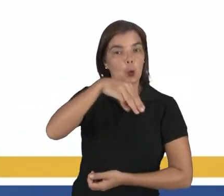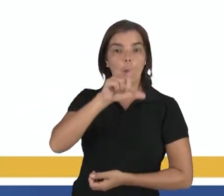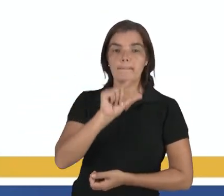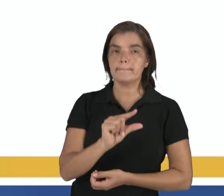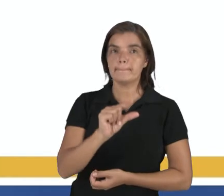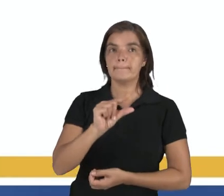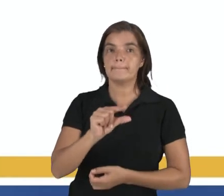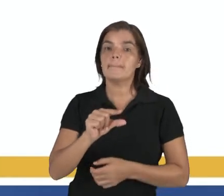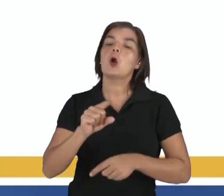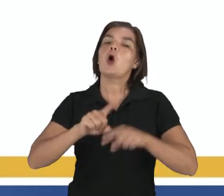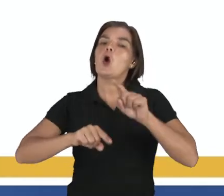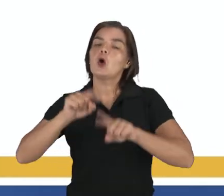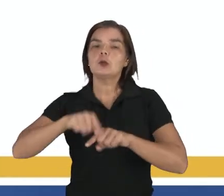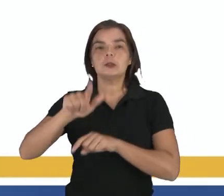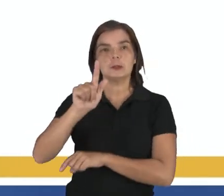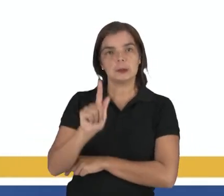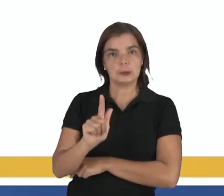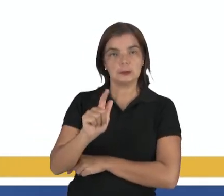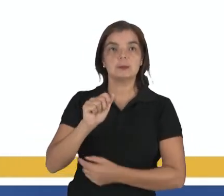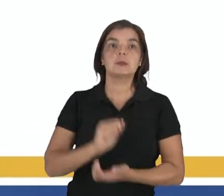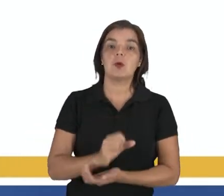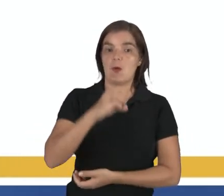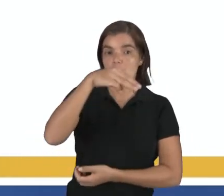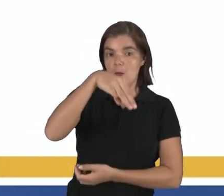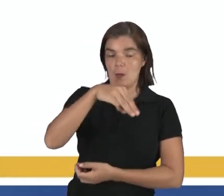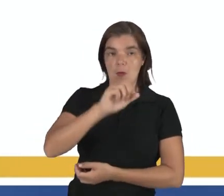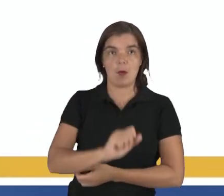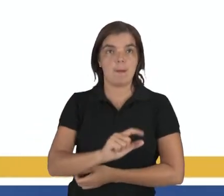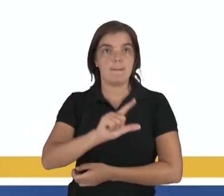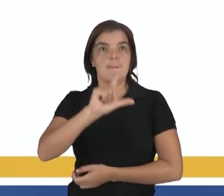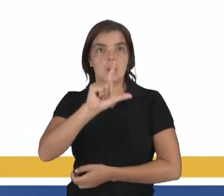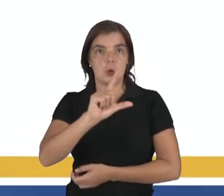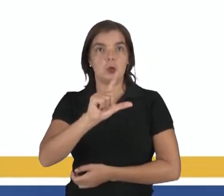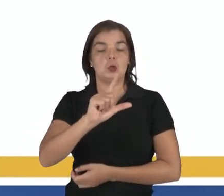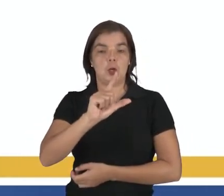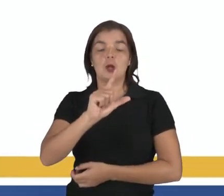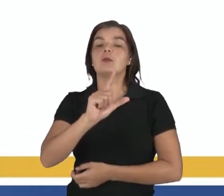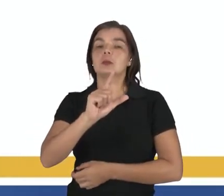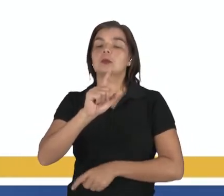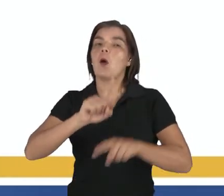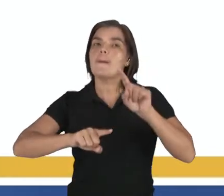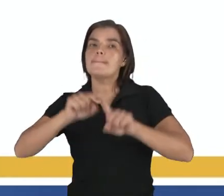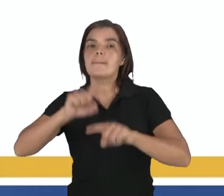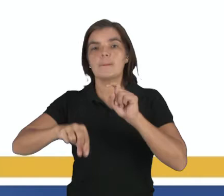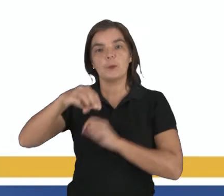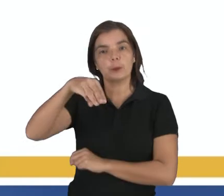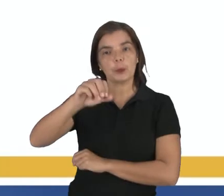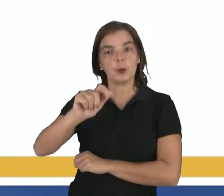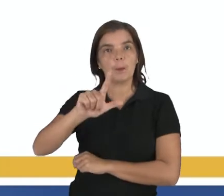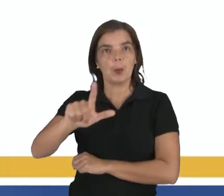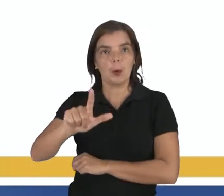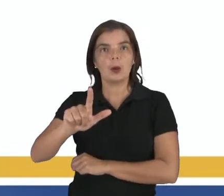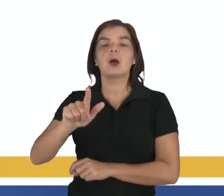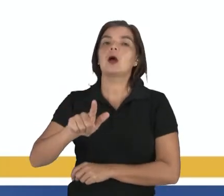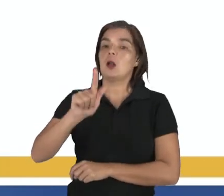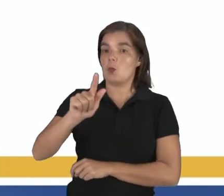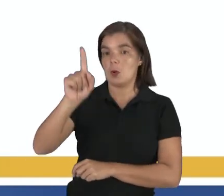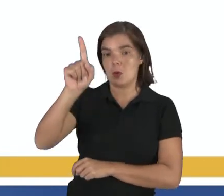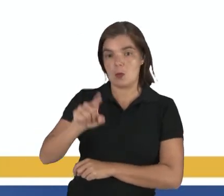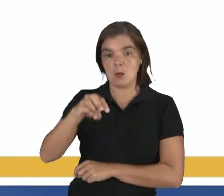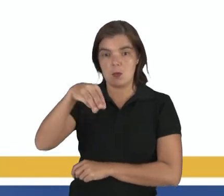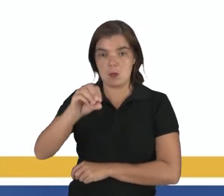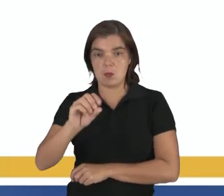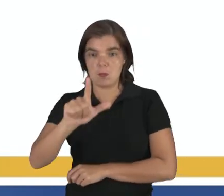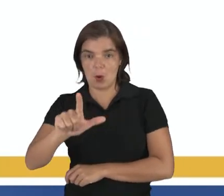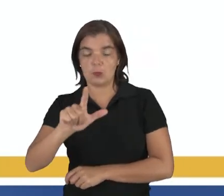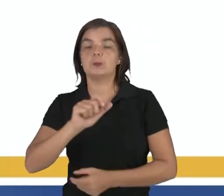M minúsculo representa a massa em gramas e o M maiúsculo representa a massa molar em